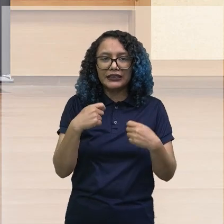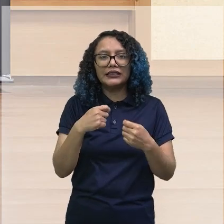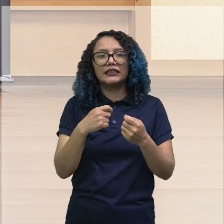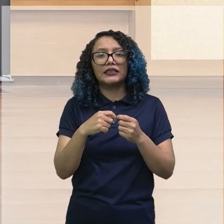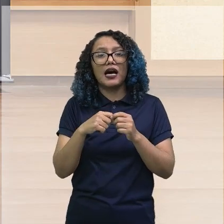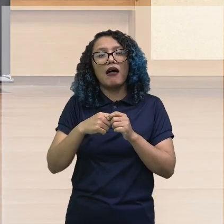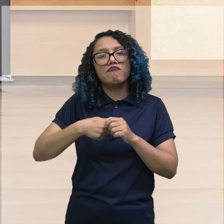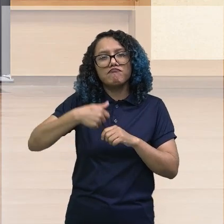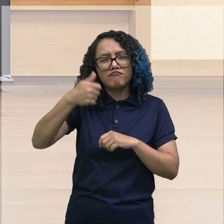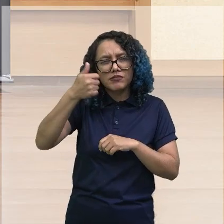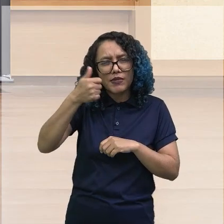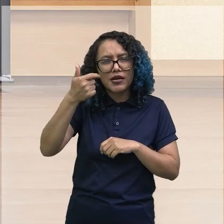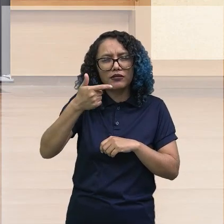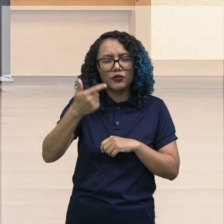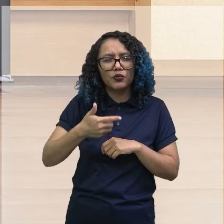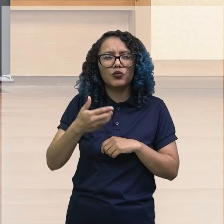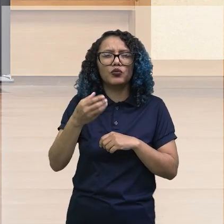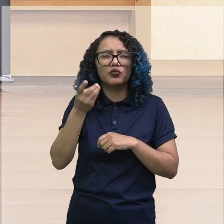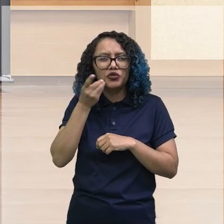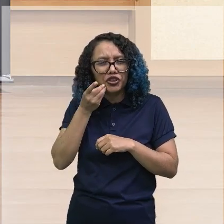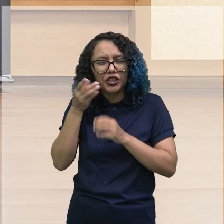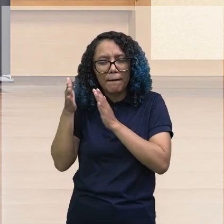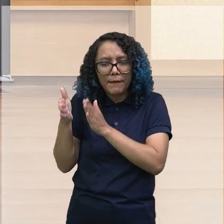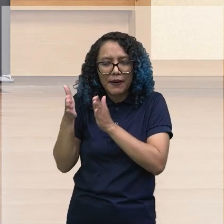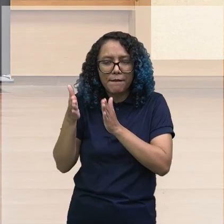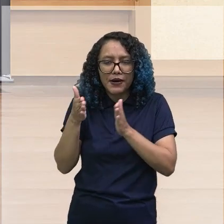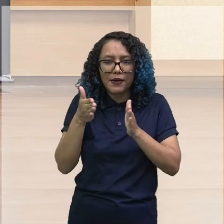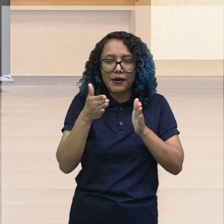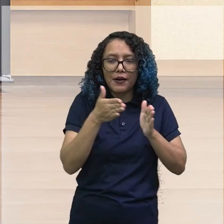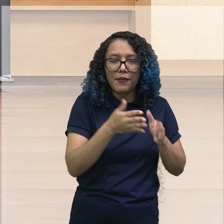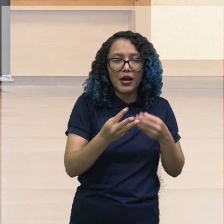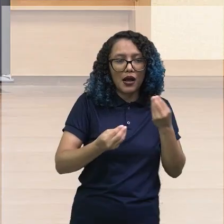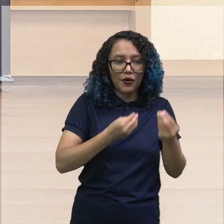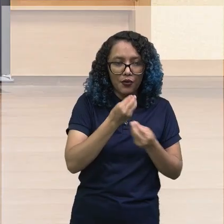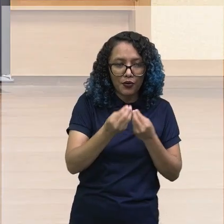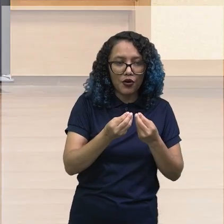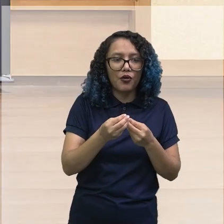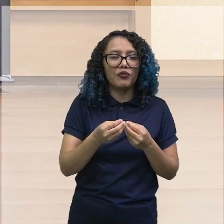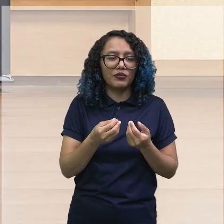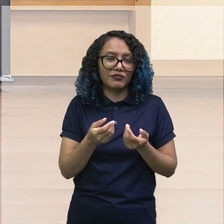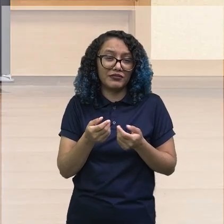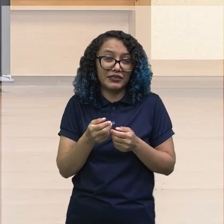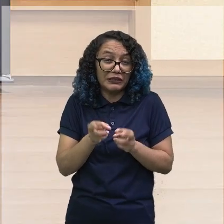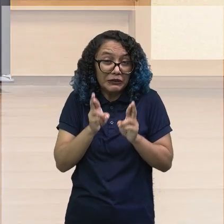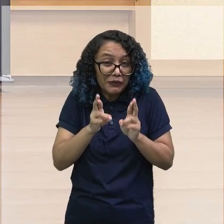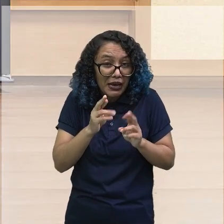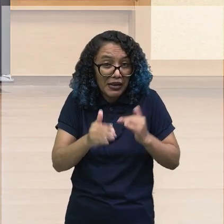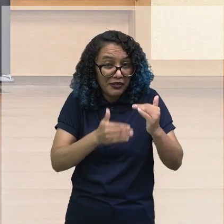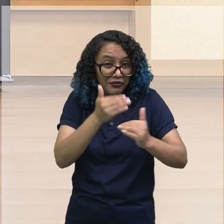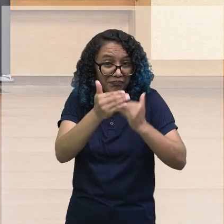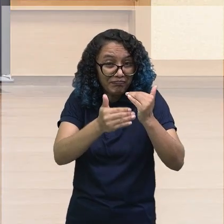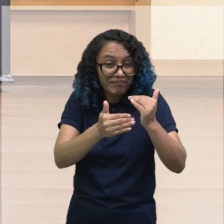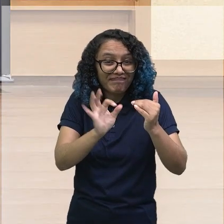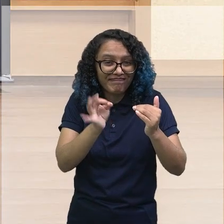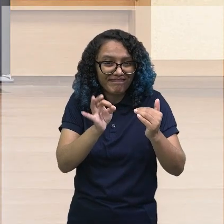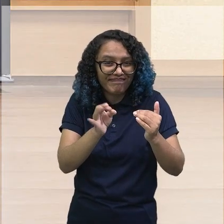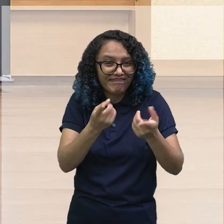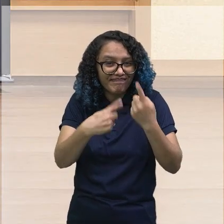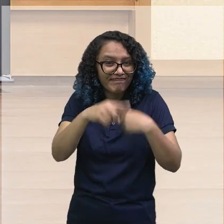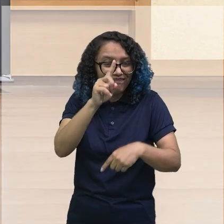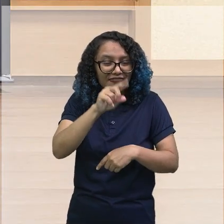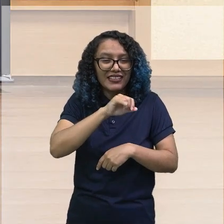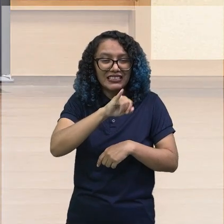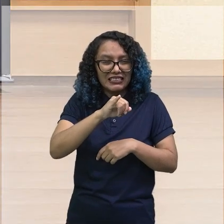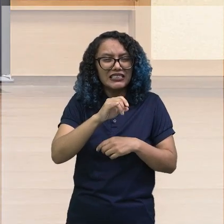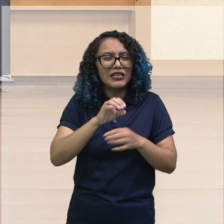para a gente identificar como foi esse processo, né? A tendência é evoluir, né, no trabalho. Então, quando se